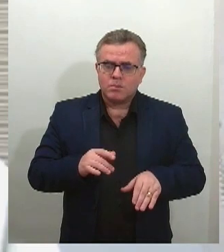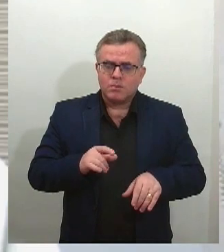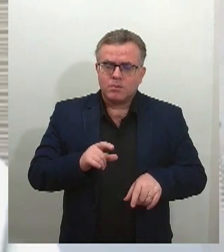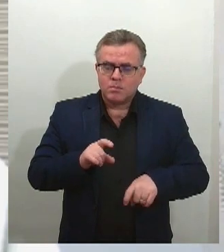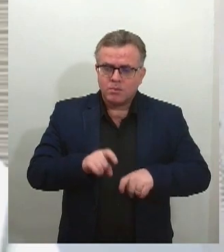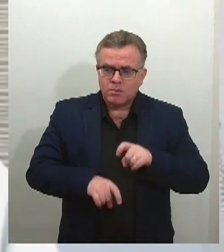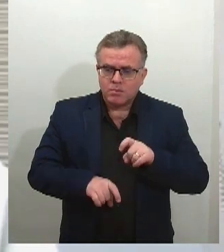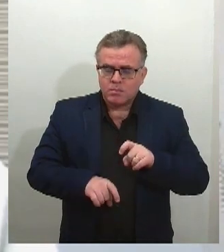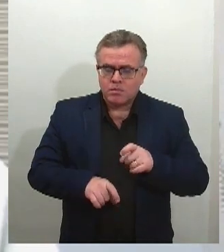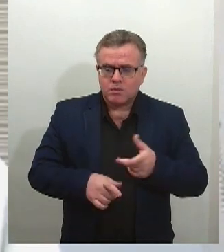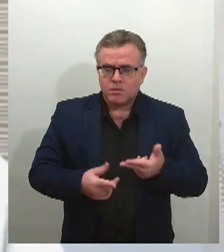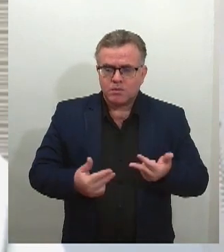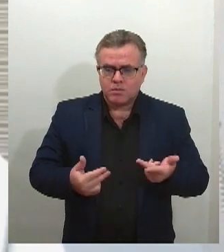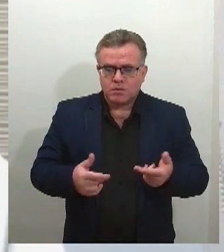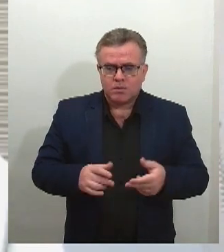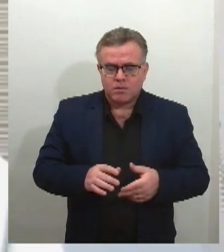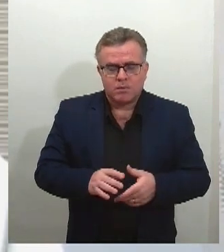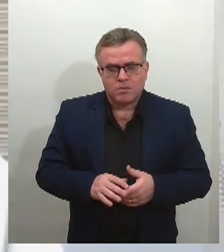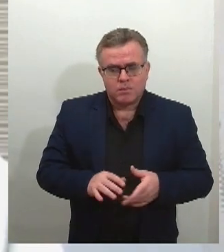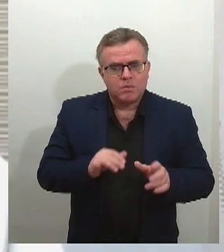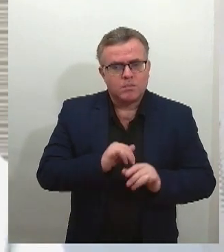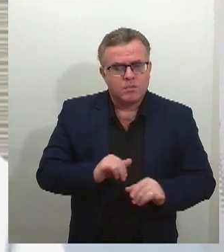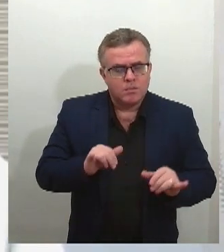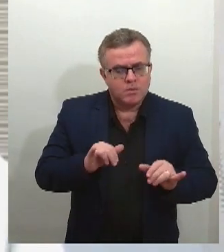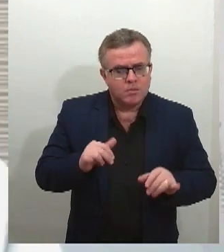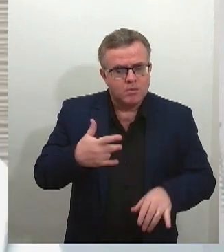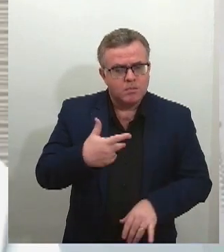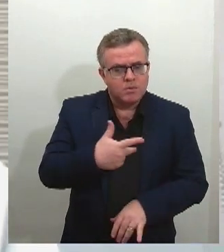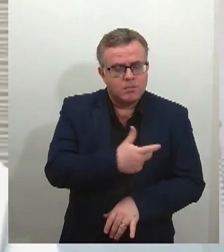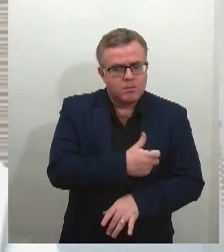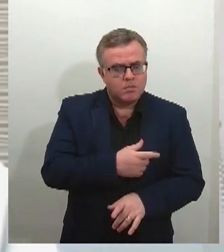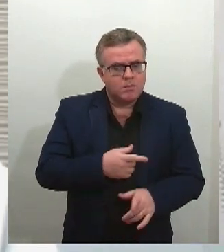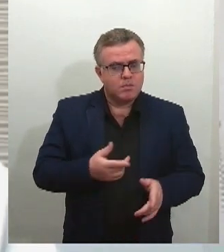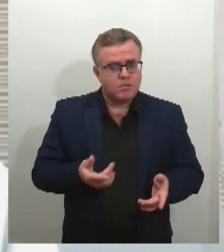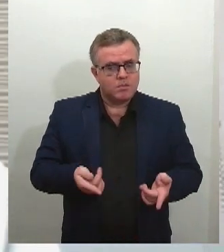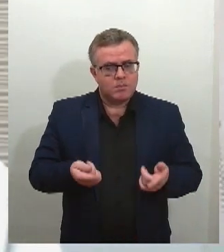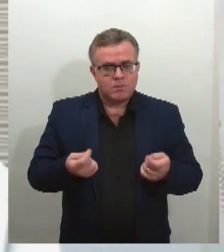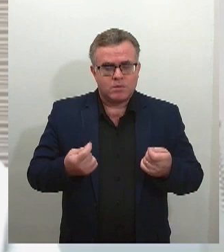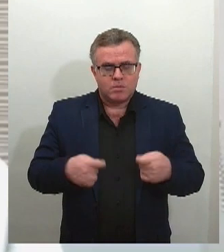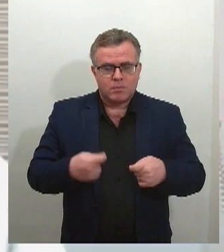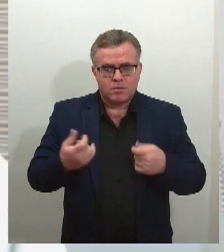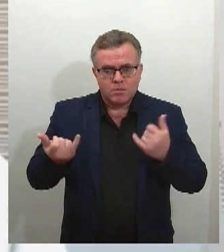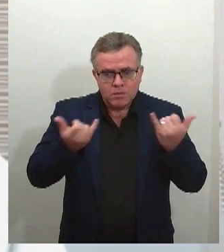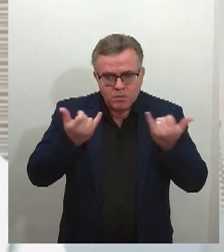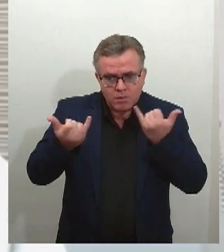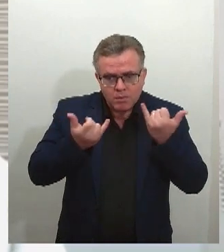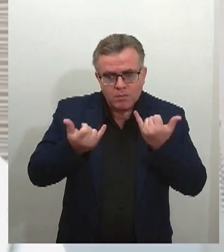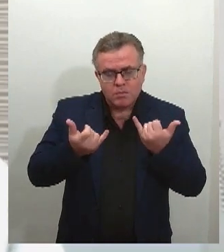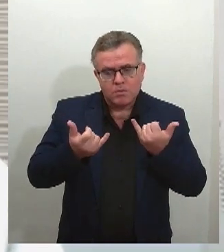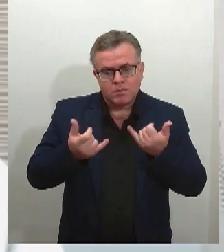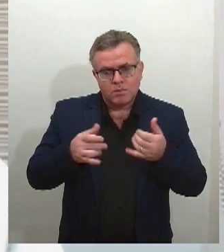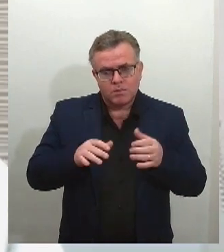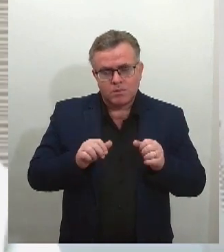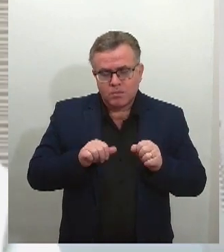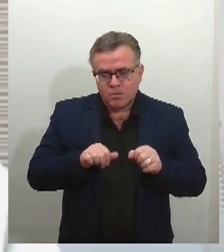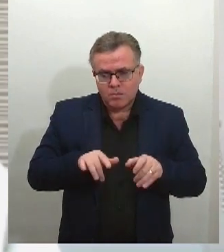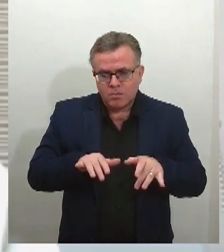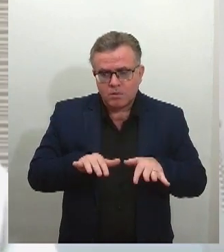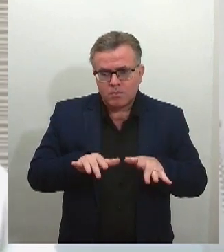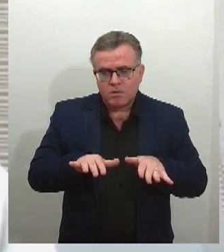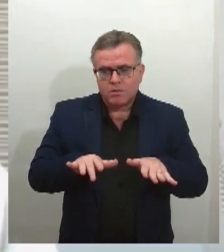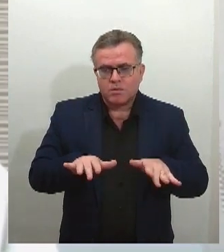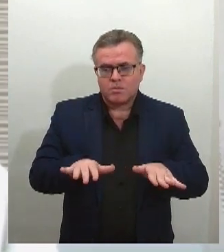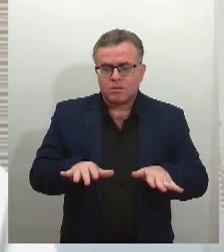paralelo à campanha de vacinação, tem que ter uma informação, né, uma campanha de mais informações sobre